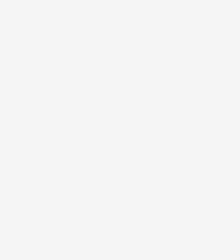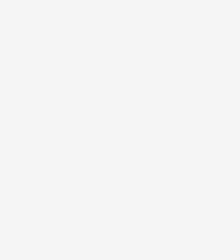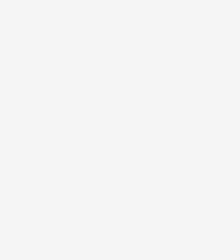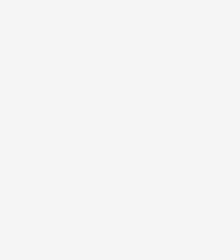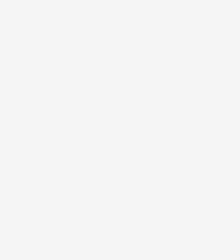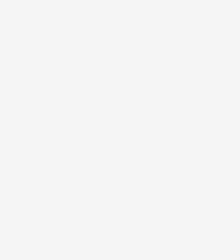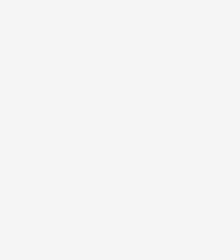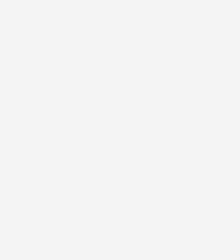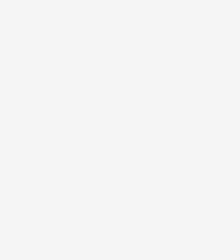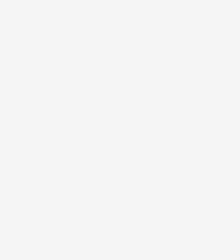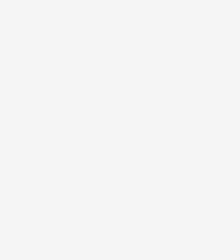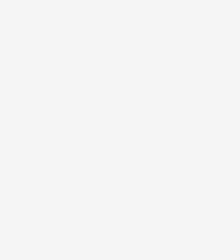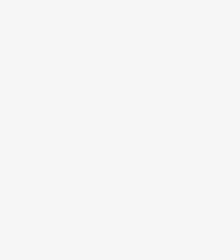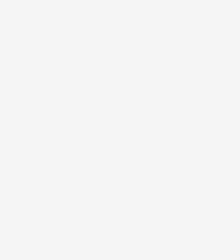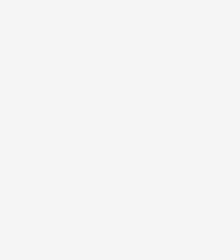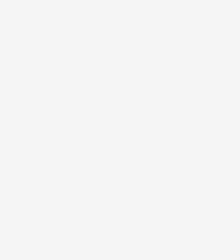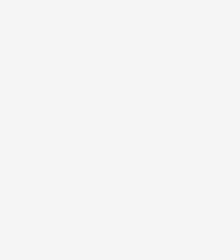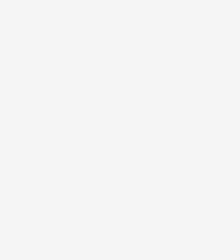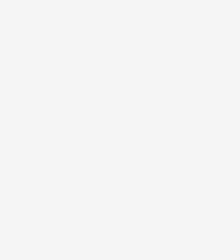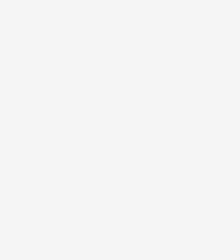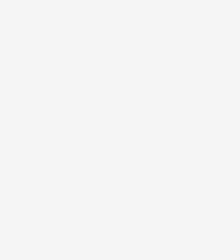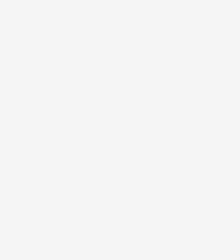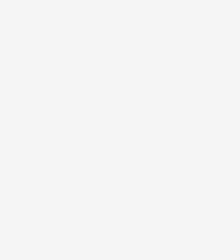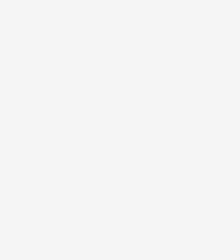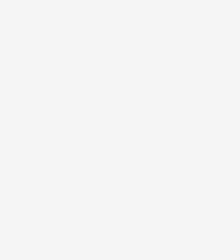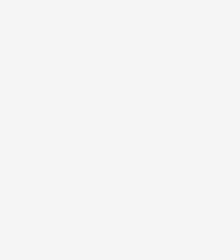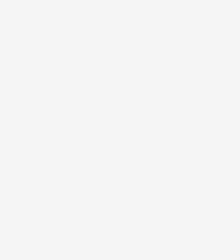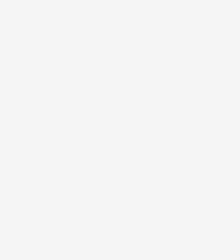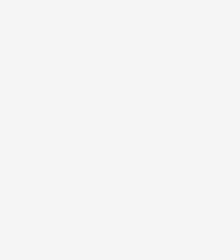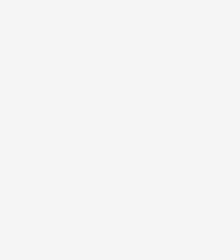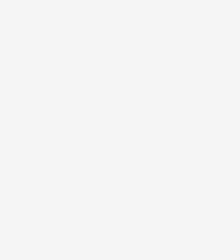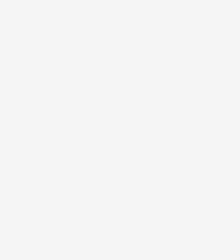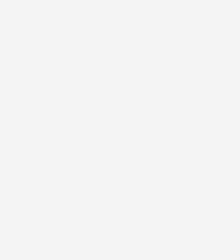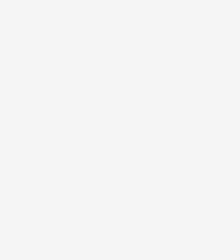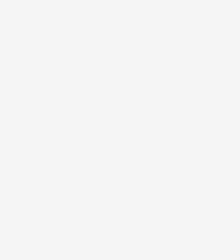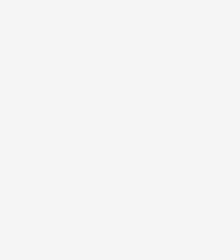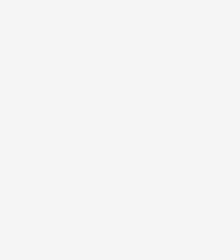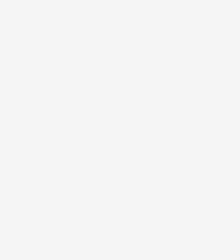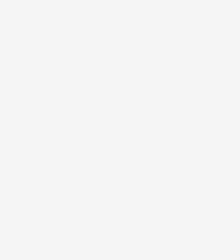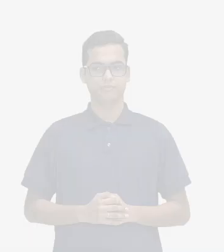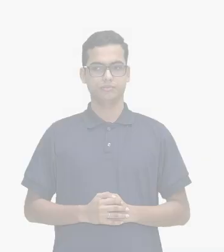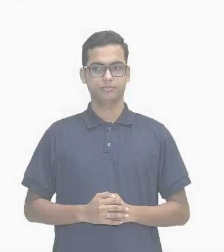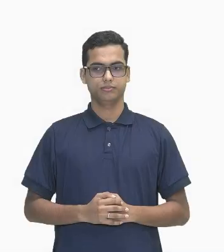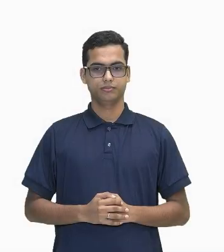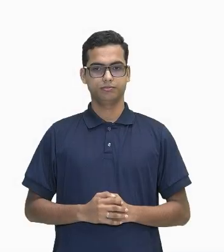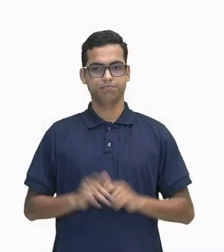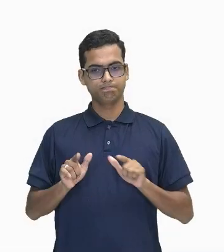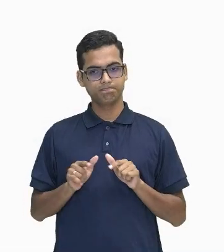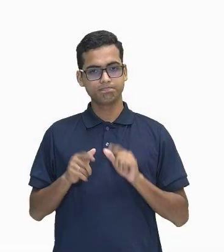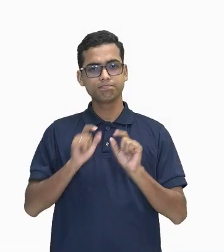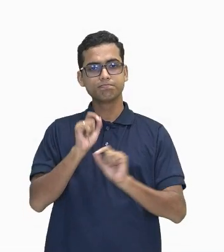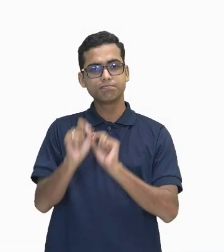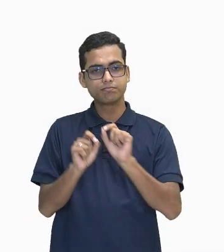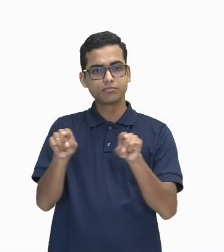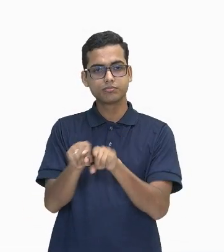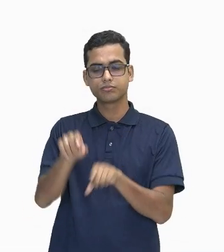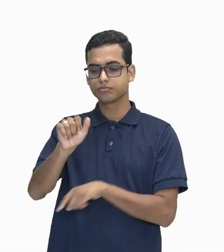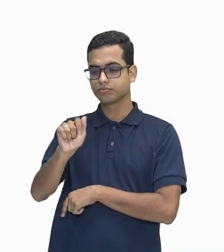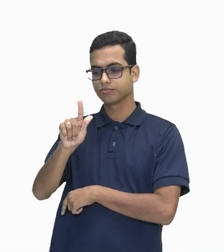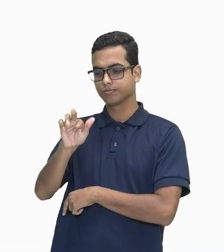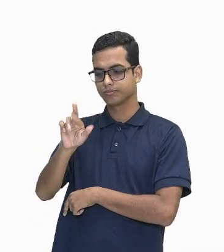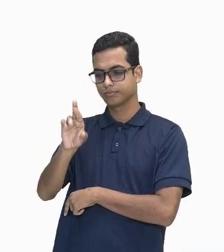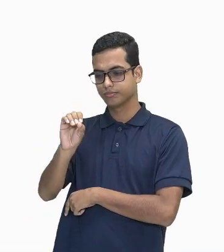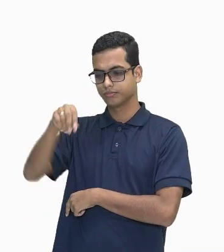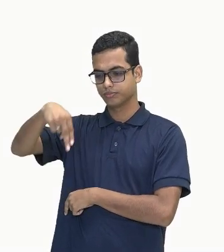O agronegócio, gente, ele já é um conjunto de atividades que engloba aí toda a cadeia produtiva, tá